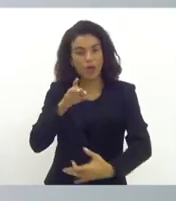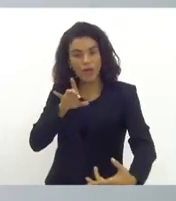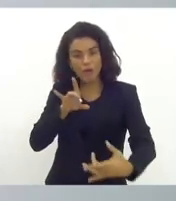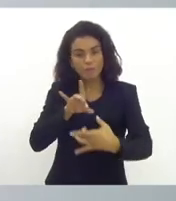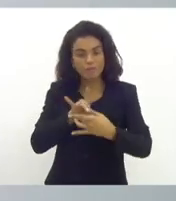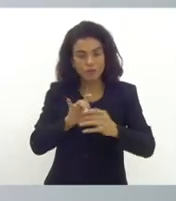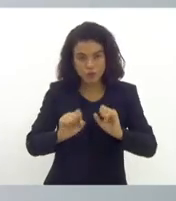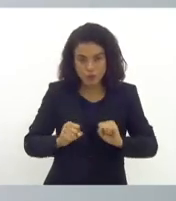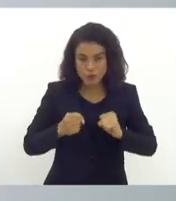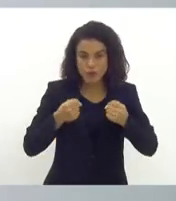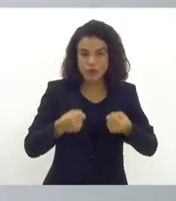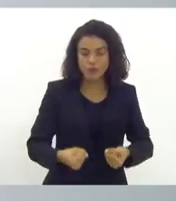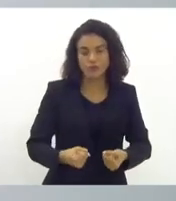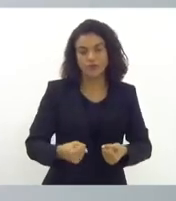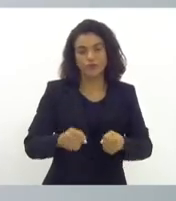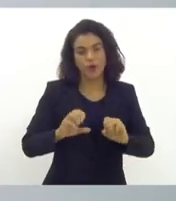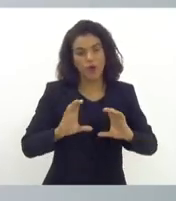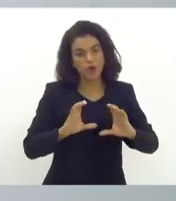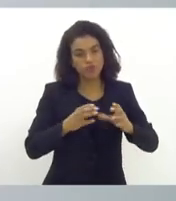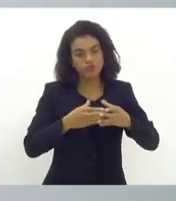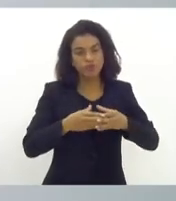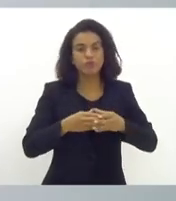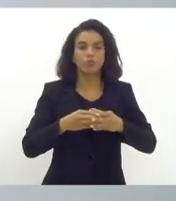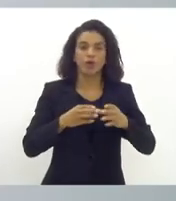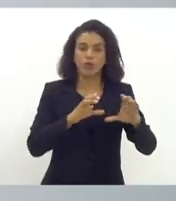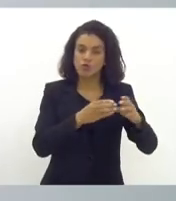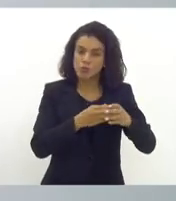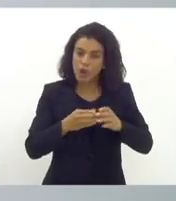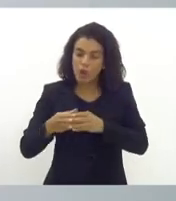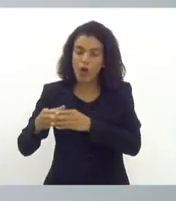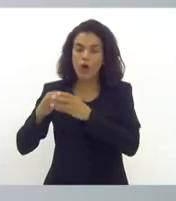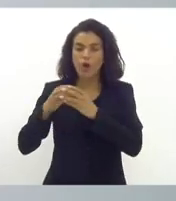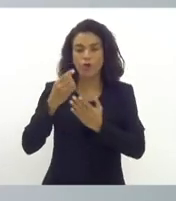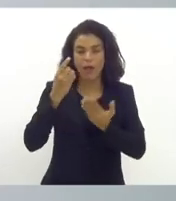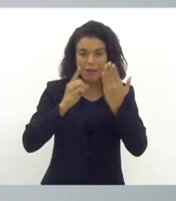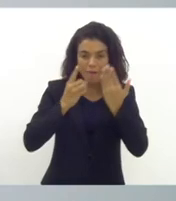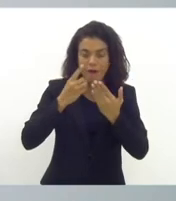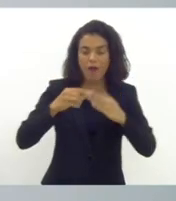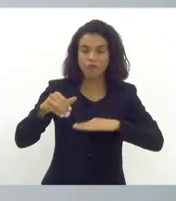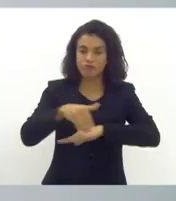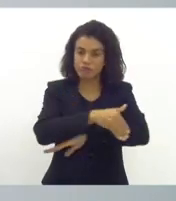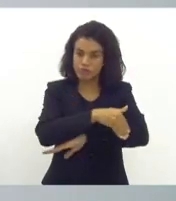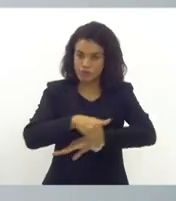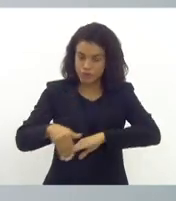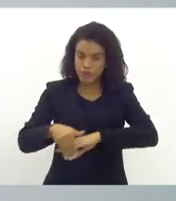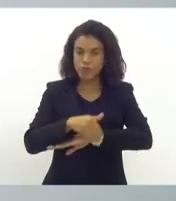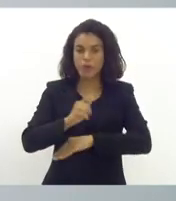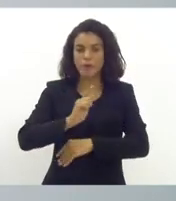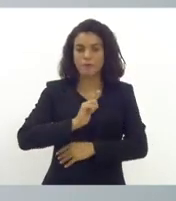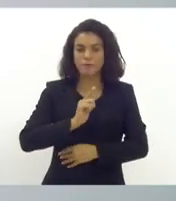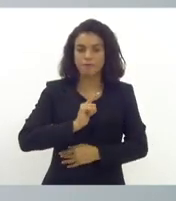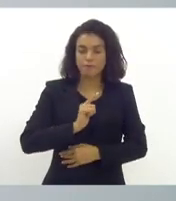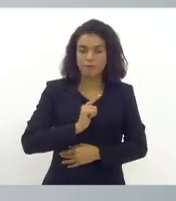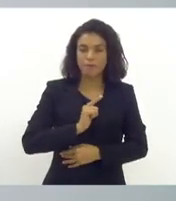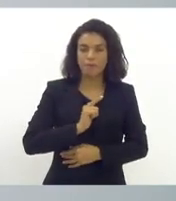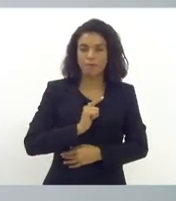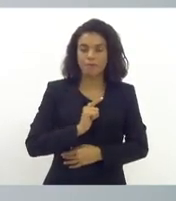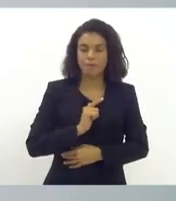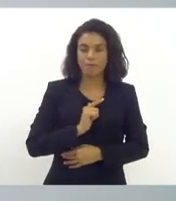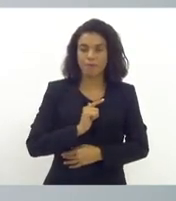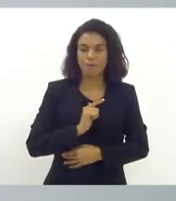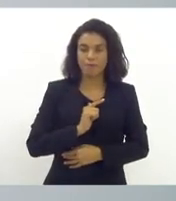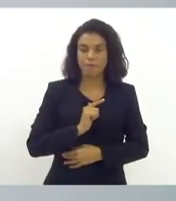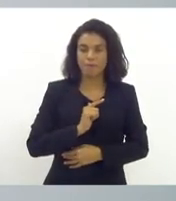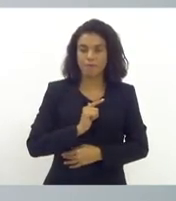nos esforços coletivos para que os blocos de rua carnaval de rua tenha a